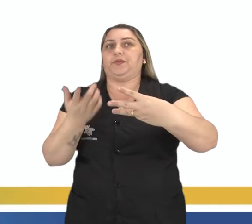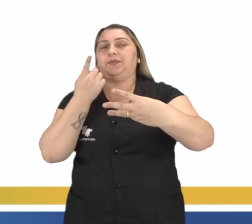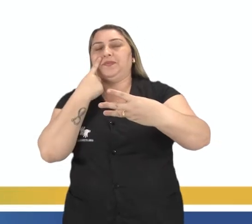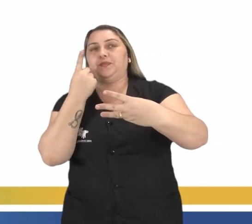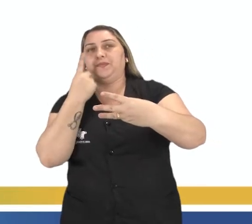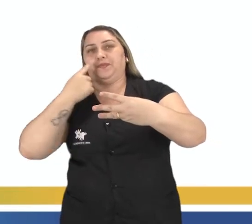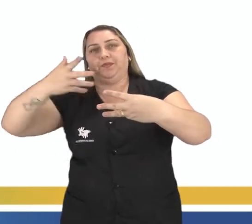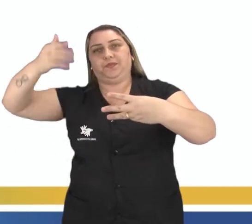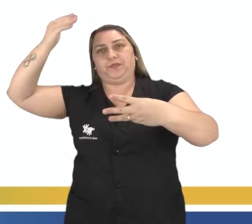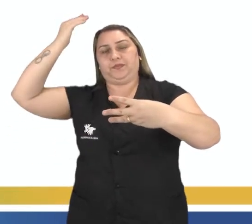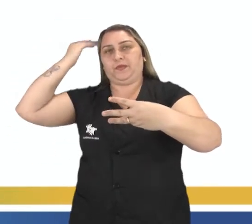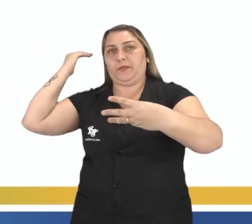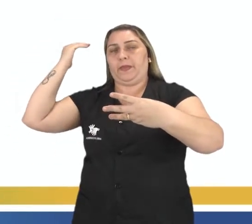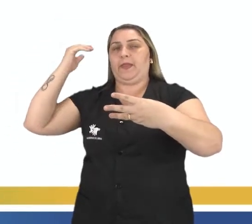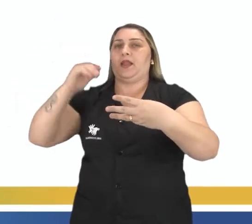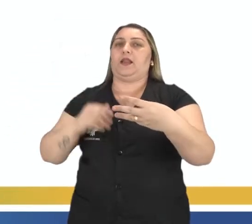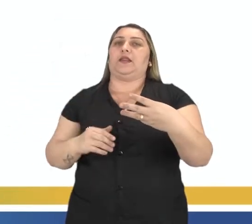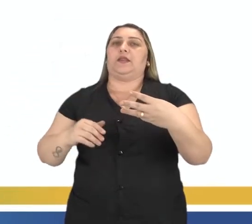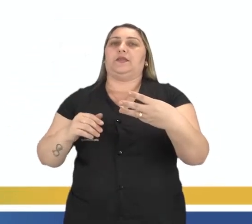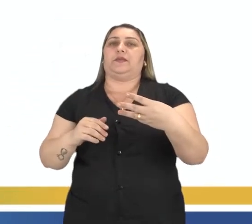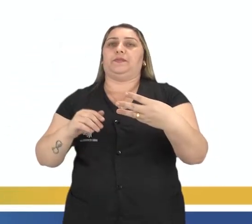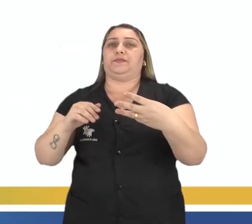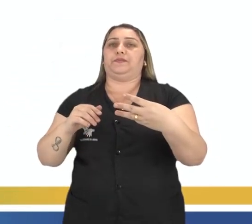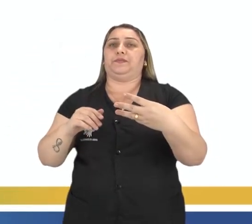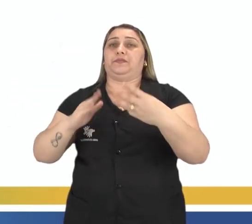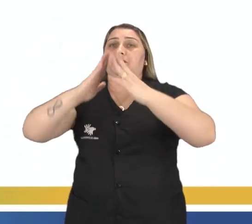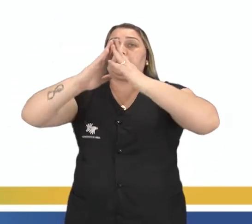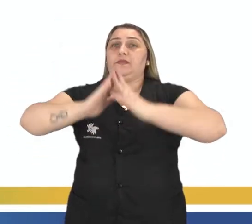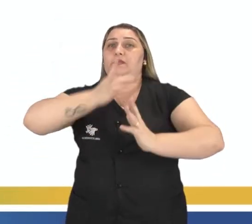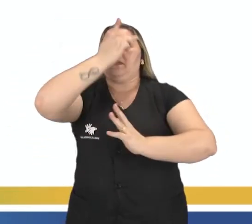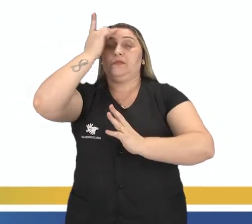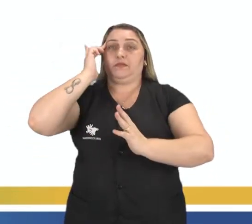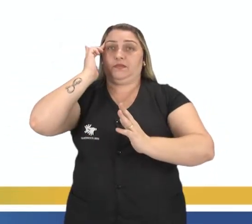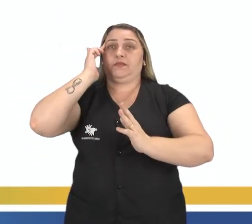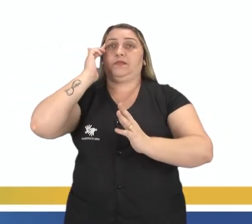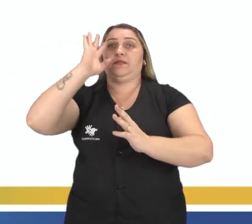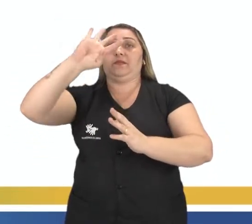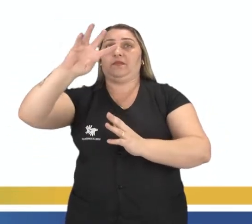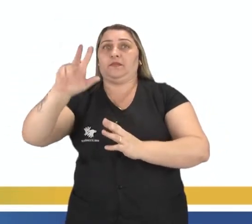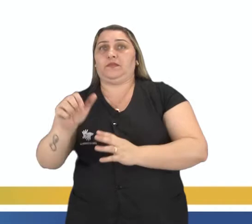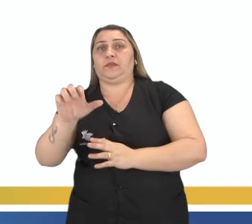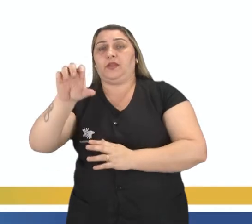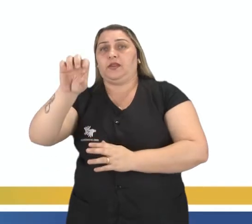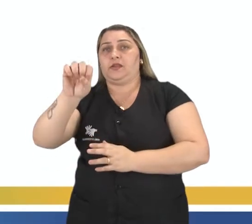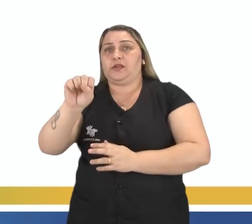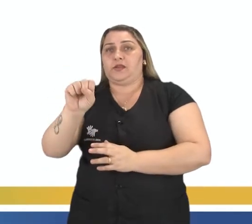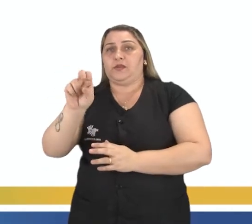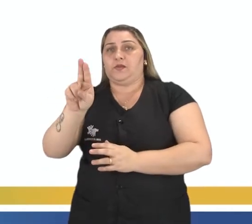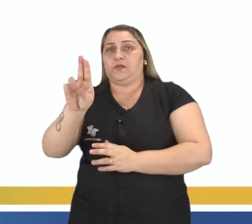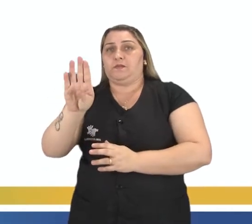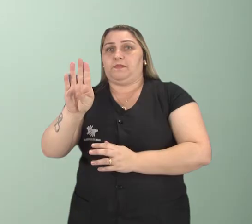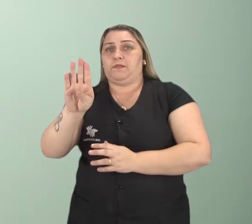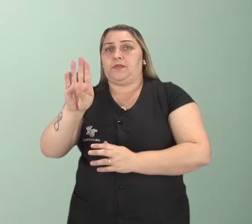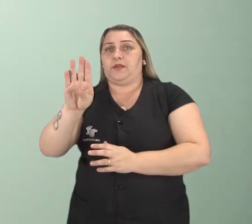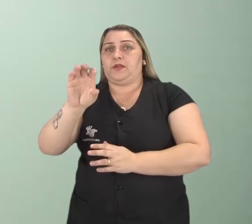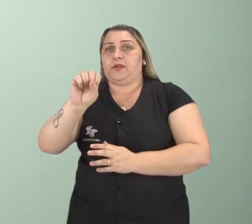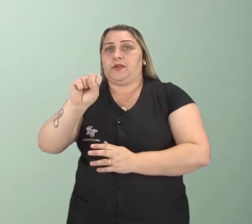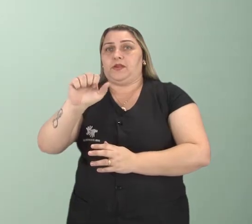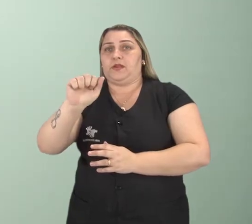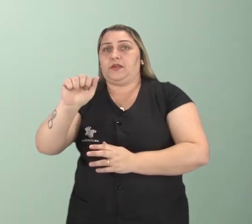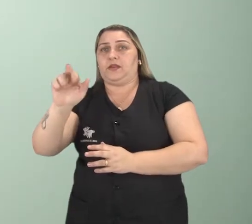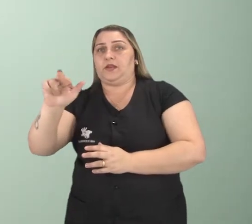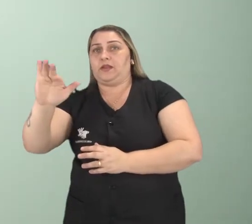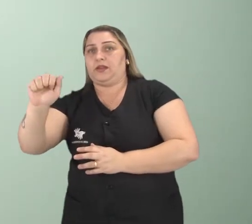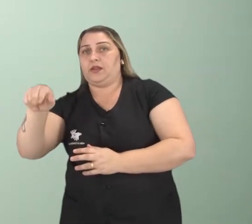muito tempo, os habitantes dessa África subsaariana, eles eram